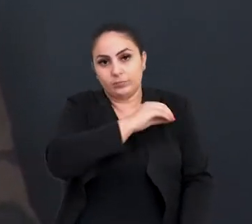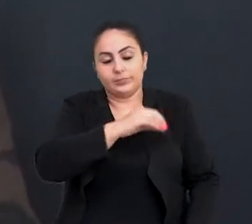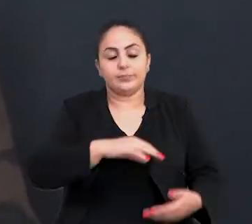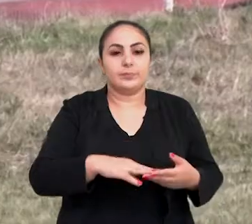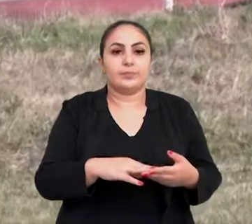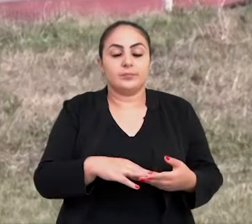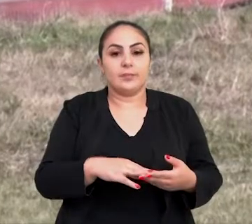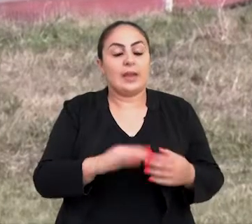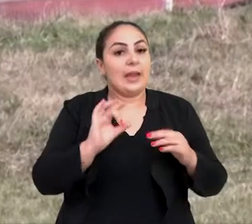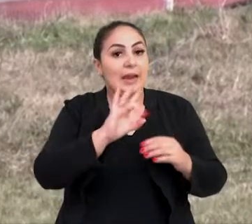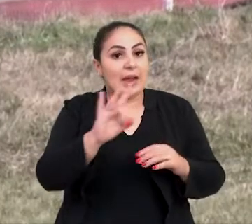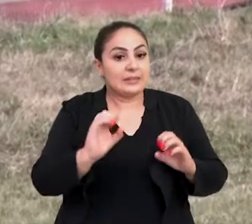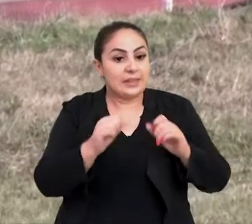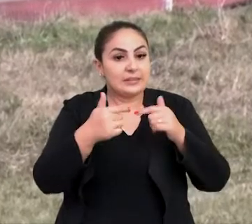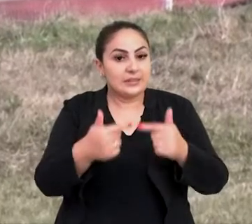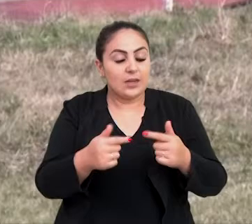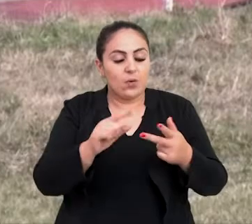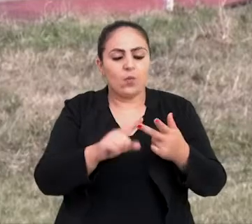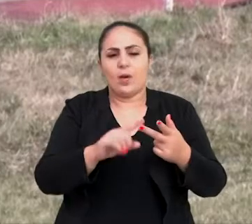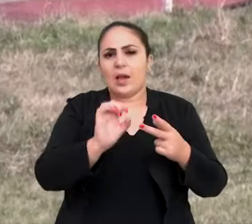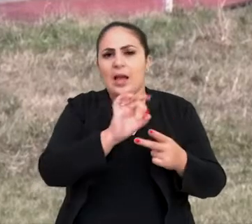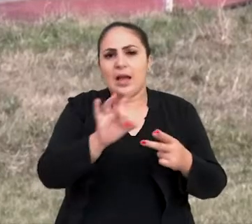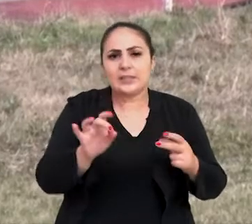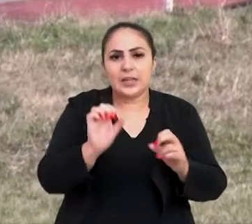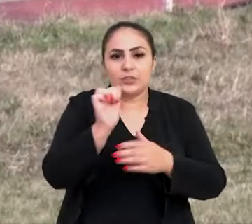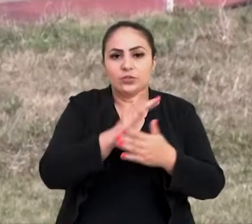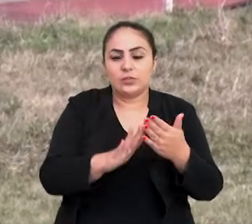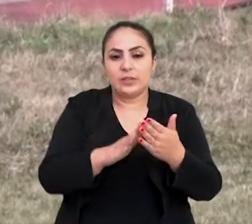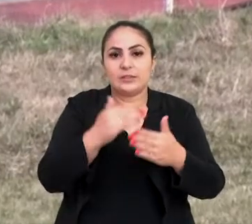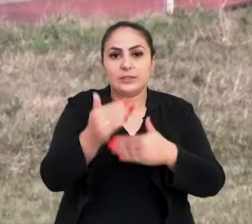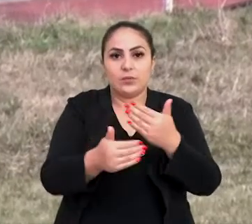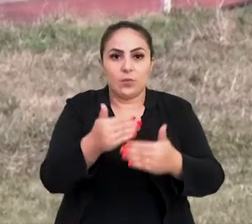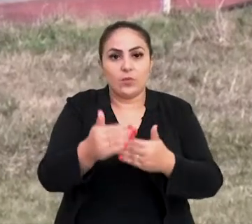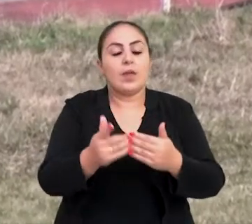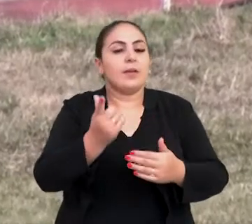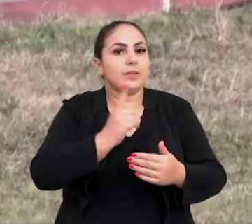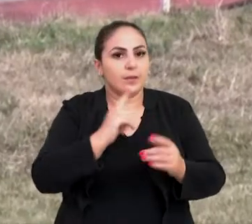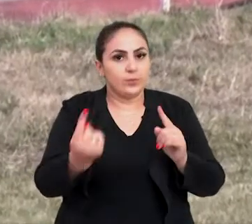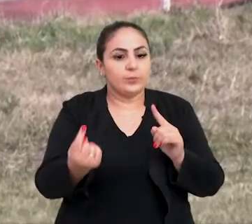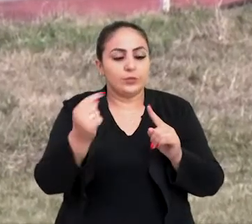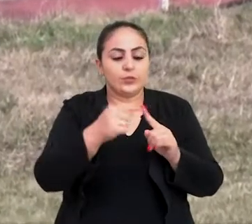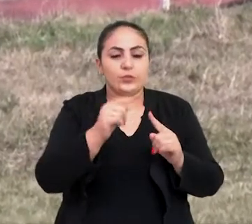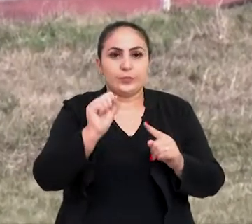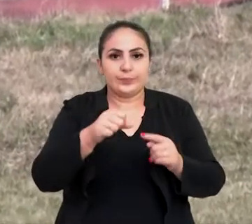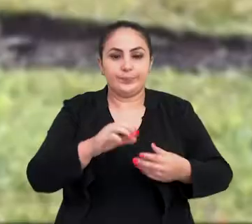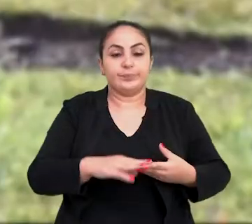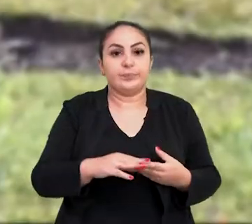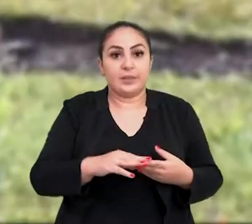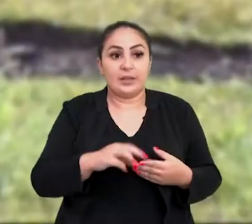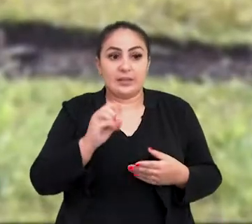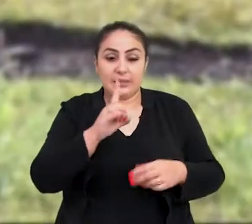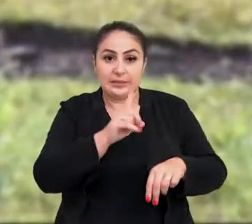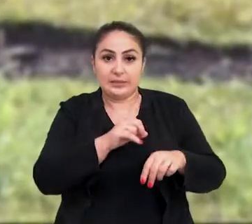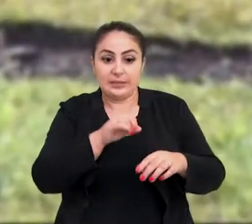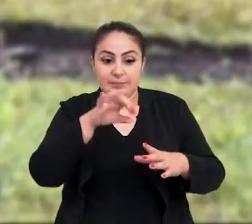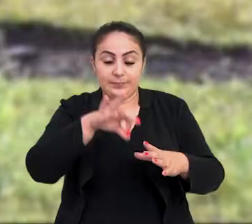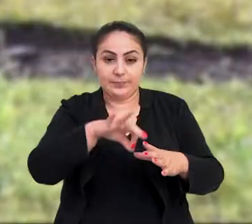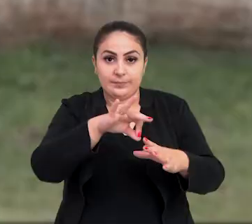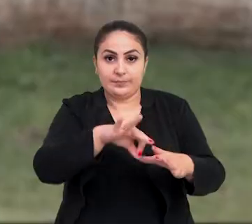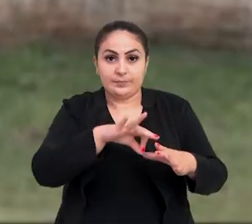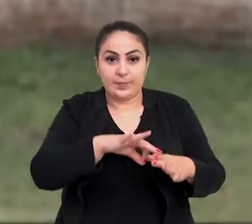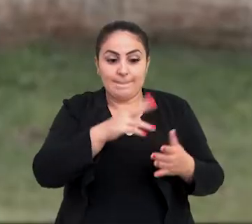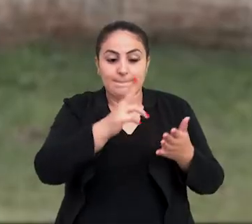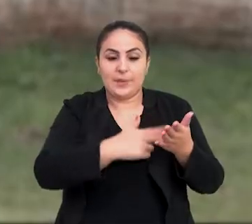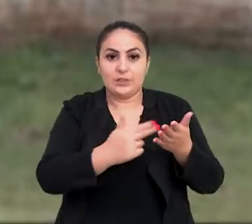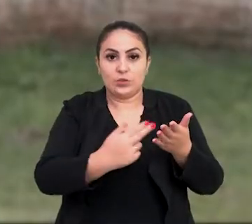dependência química. E cada ação, cada atividade desenvolvida tem um propósito, seja na horta,